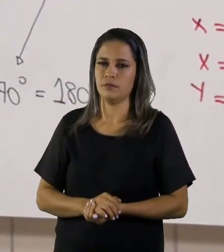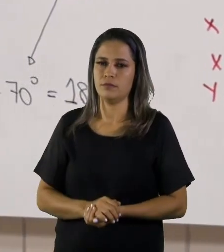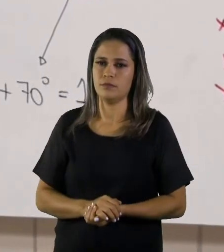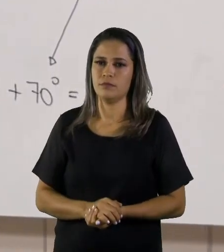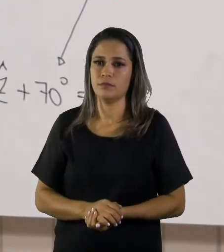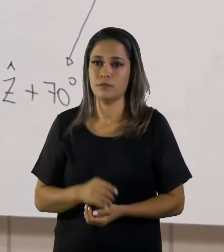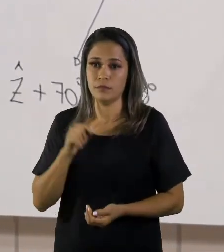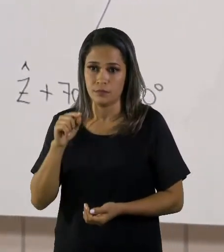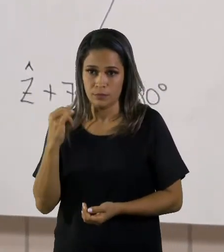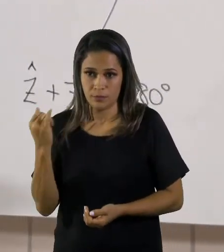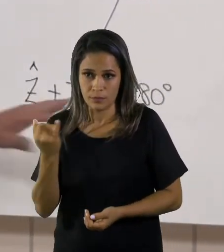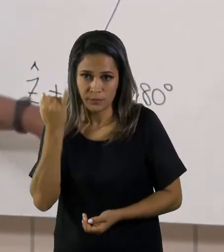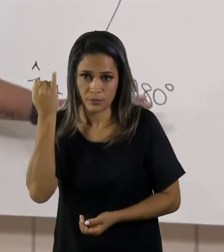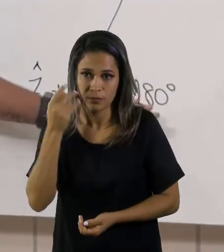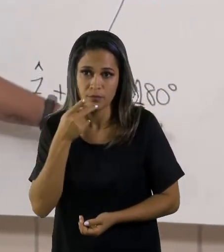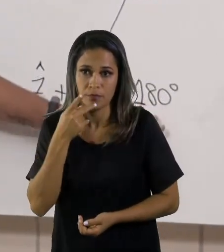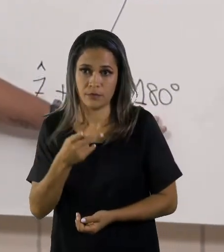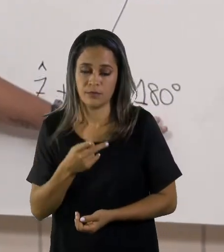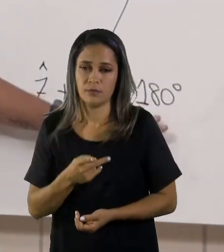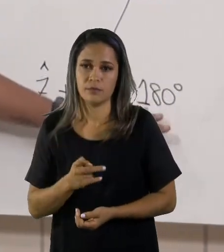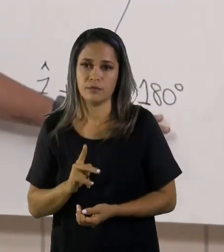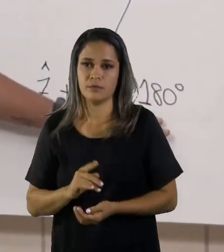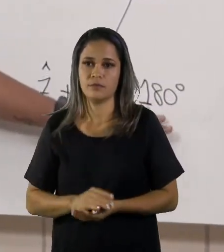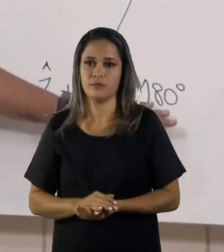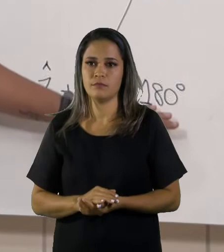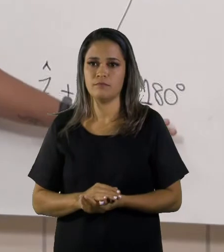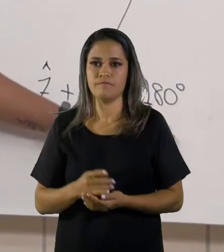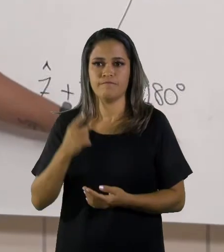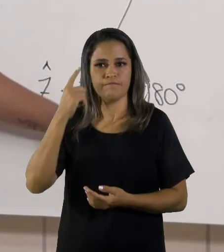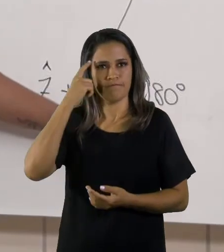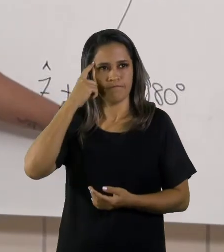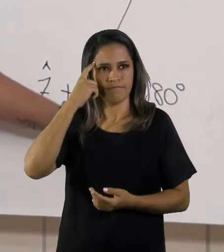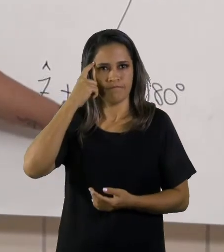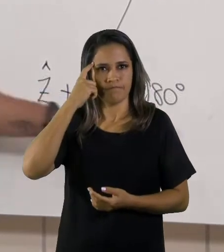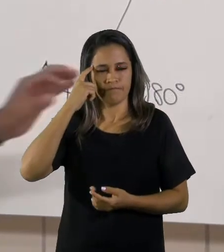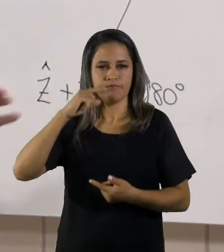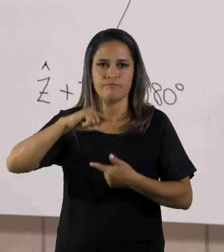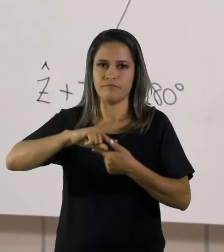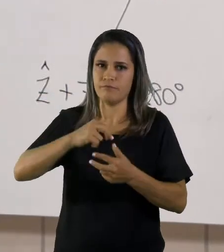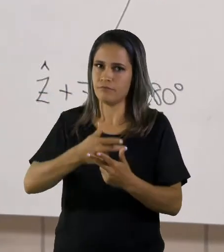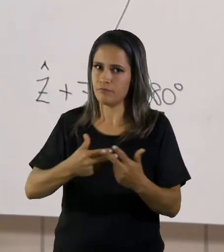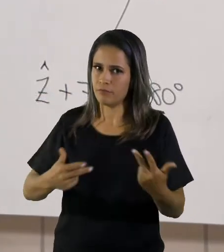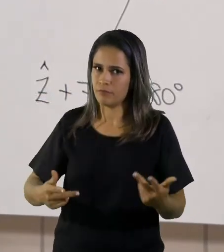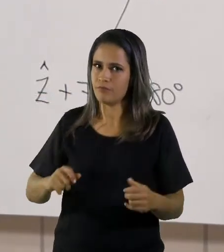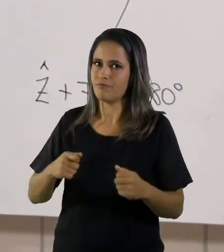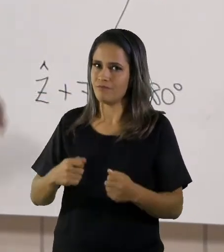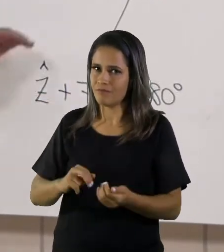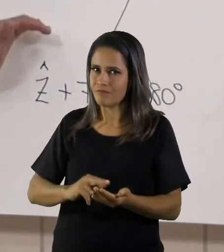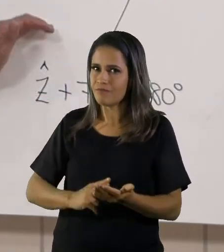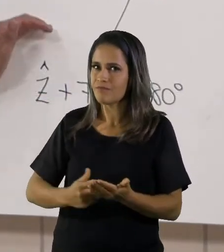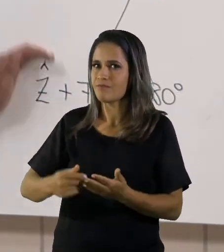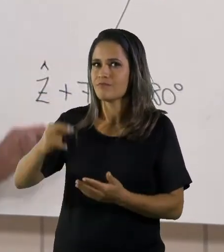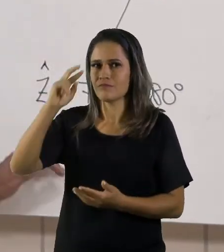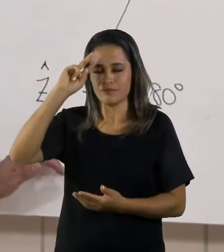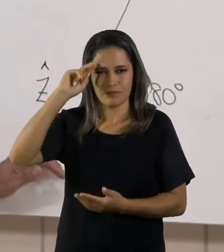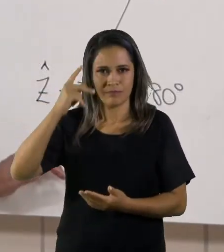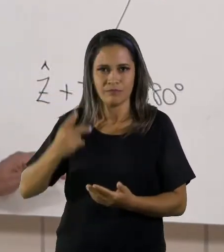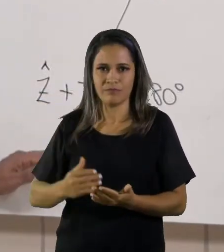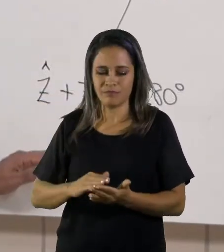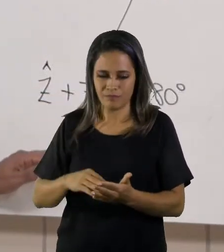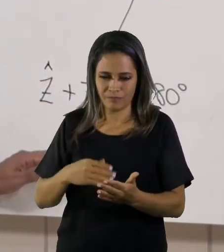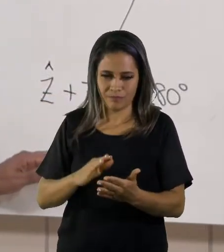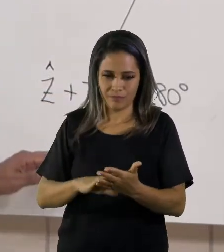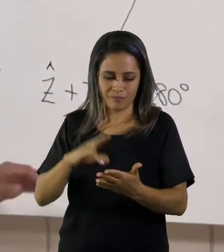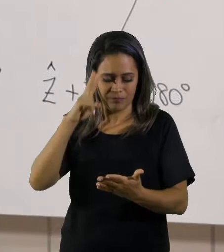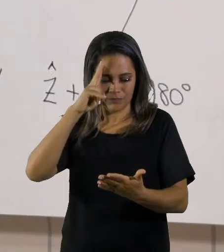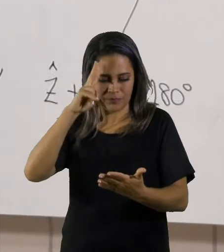Aqui é importante dizer que acaba o pensamento geométrico. A interpretação geométrica ela acaba. Daqui para frente você precisa